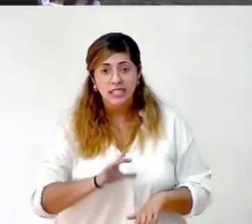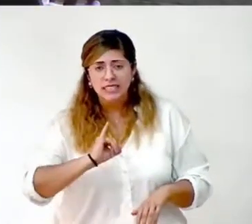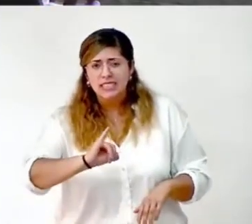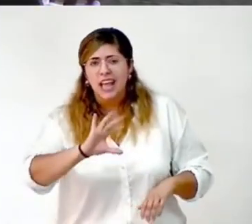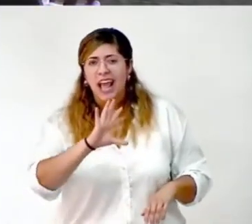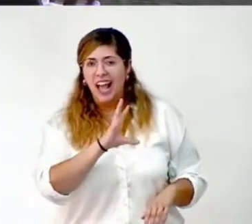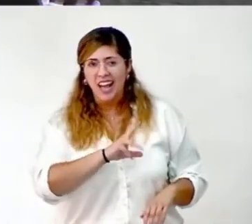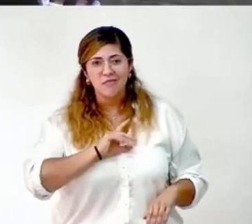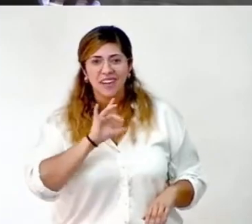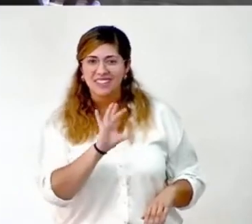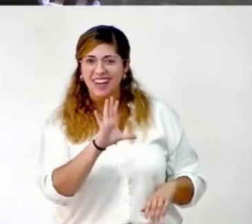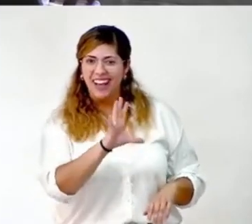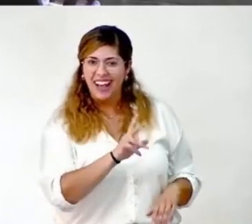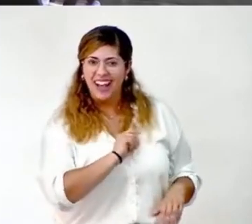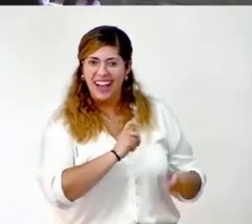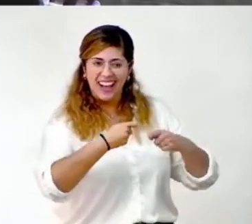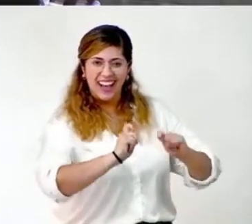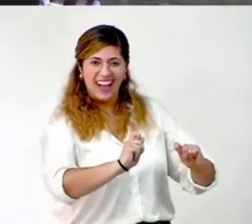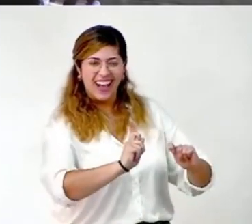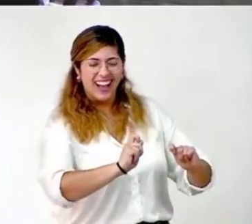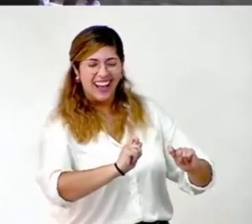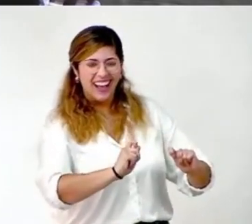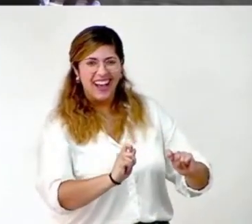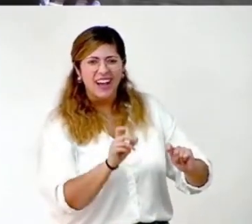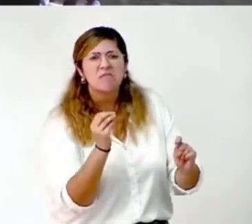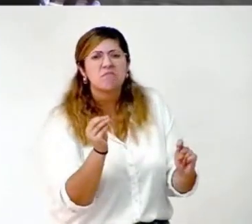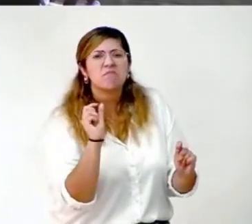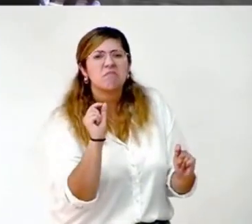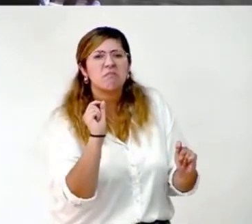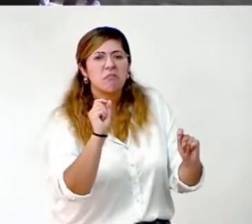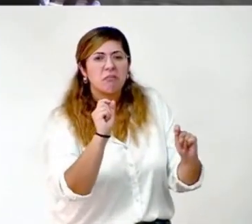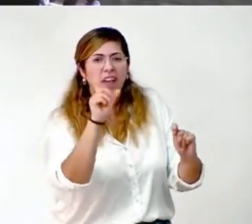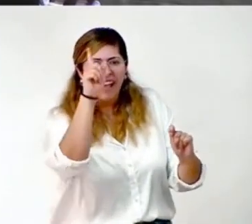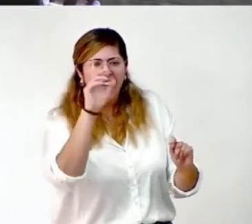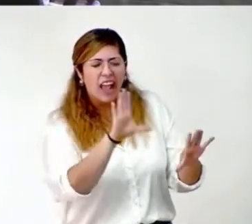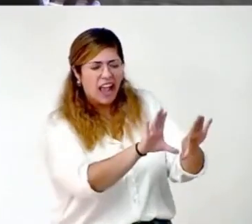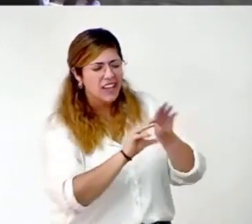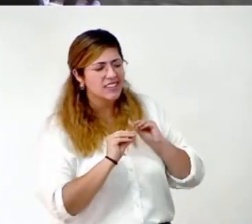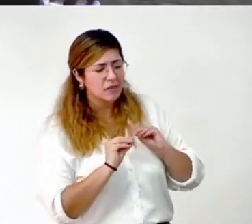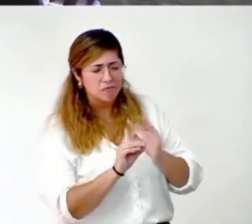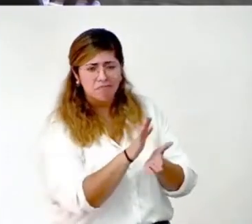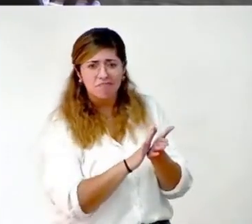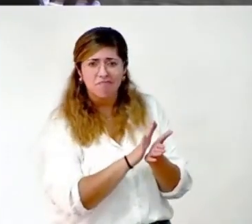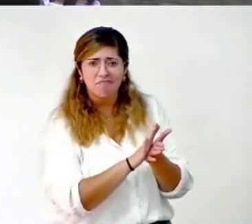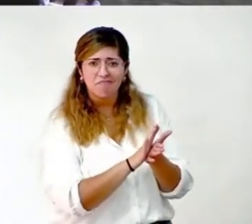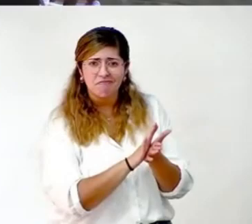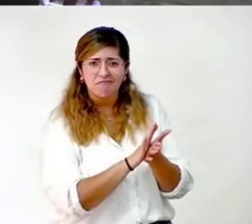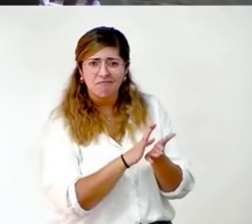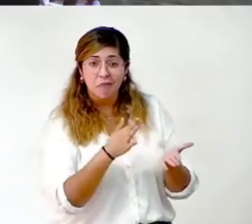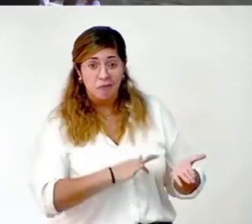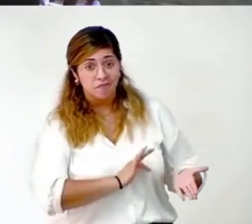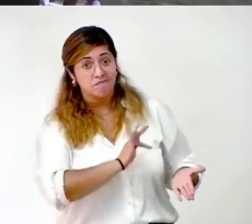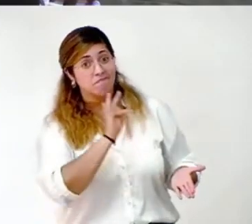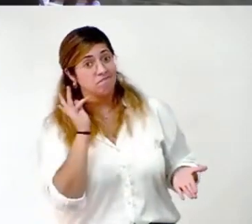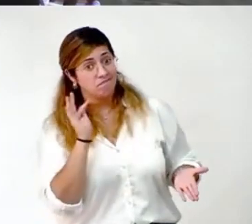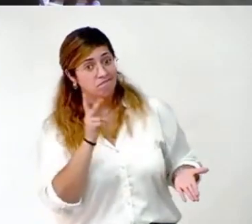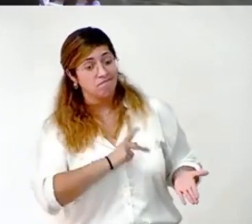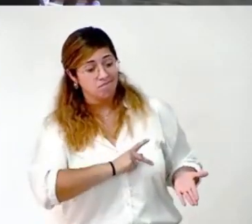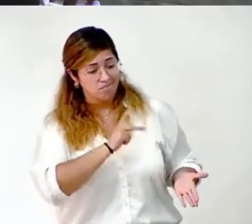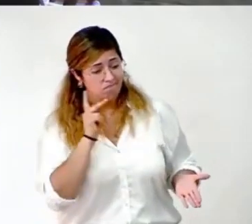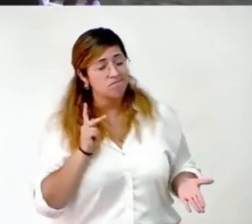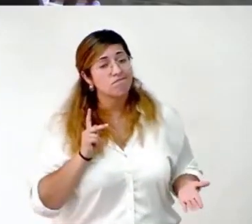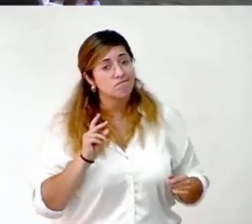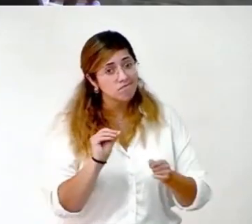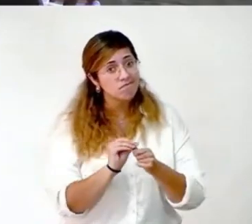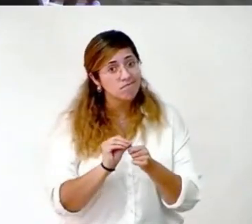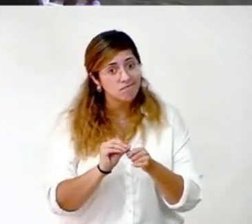tendes? Não fazem os publicanos também o mesmo? Lembrem-se daquilo que